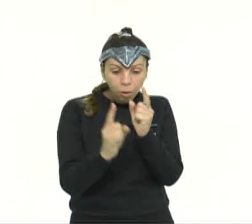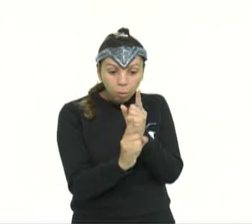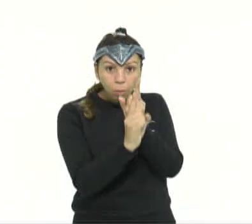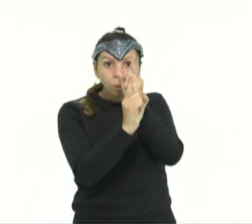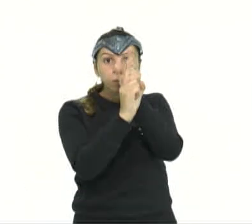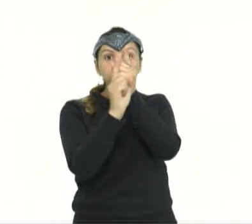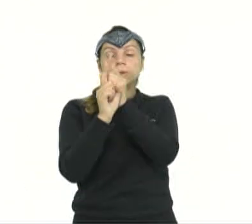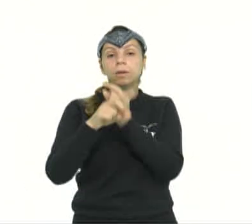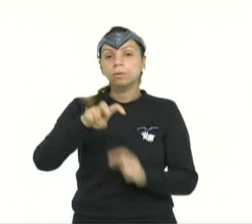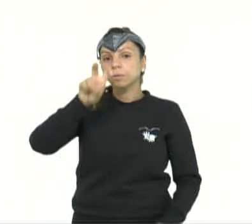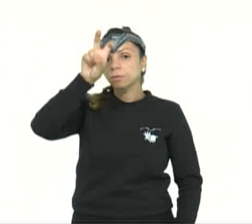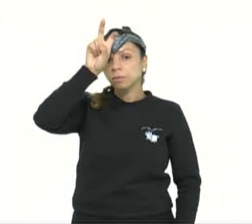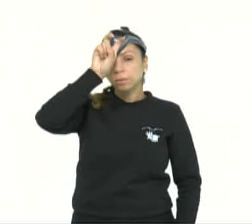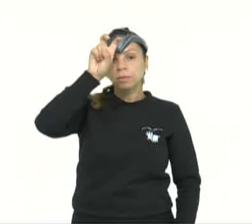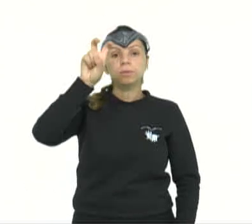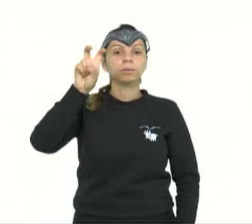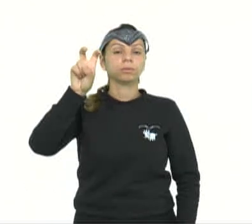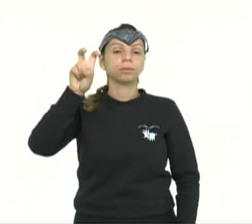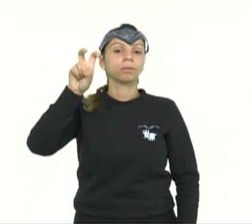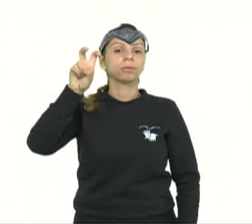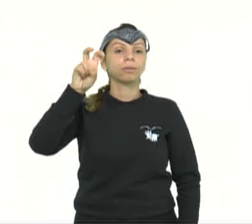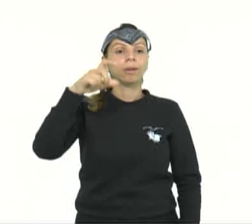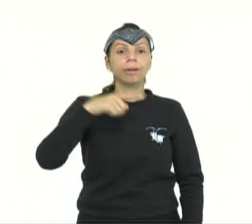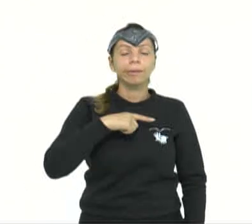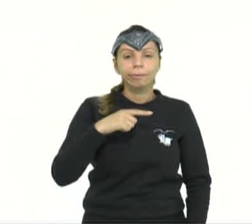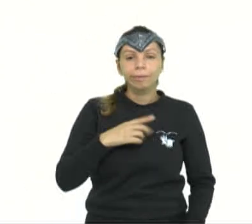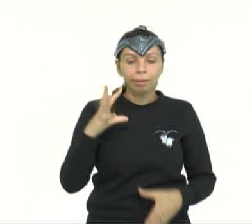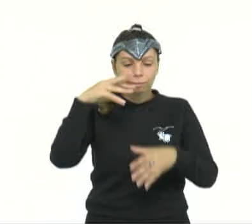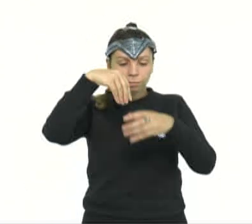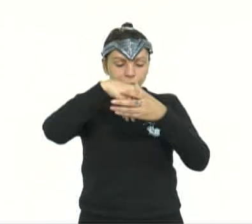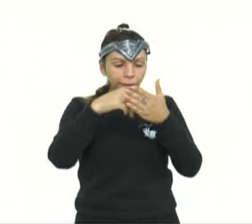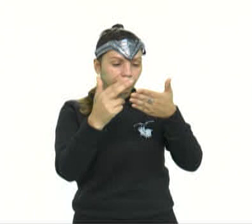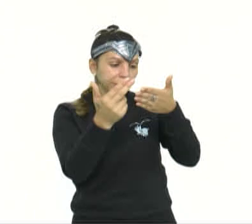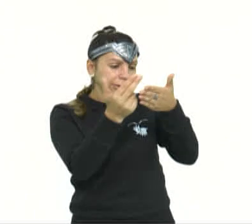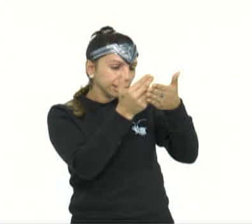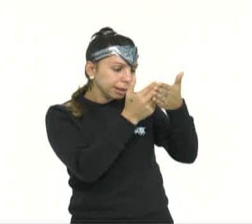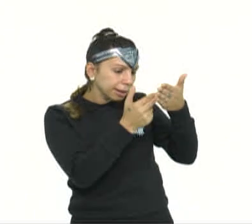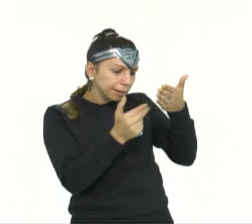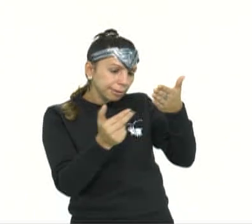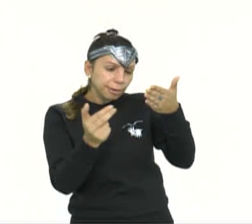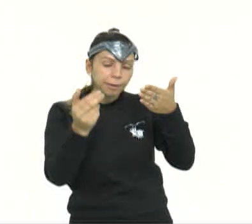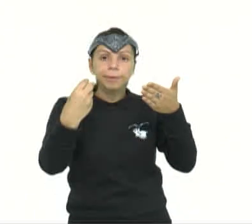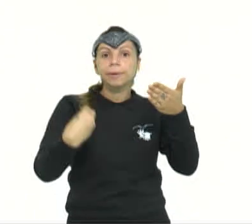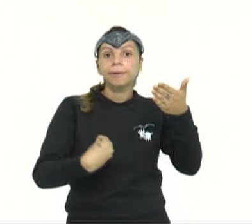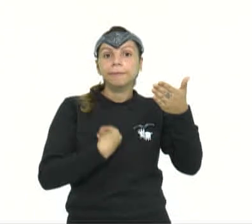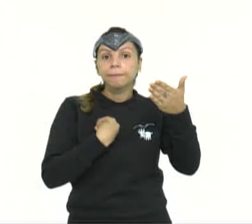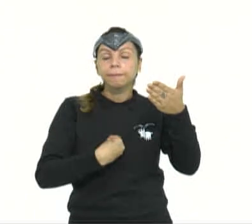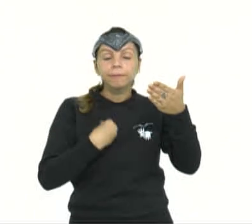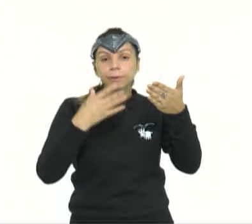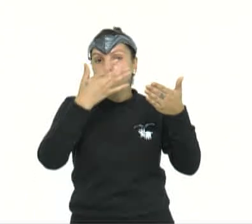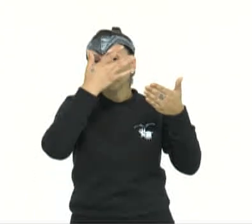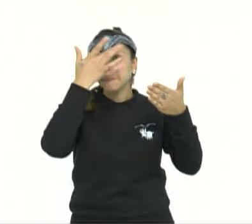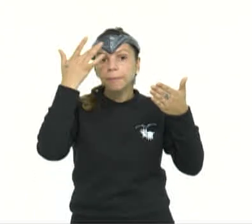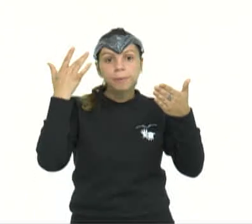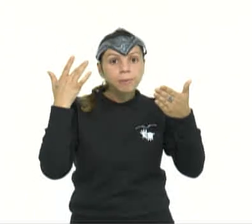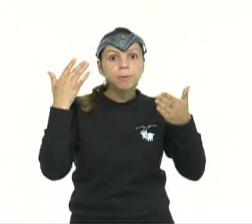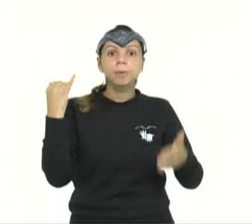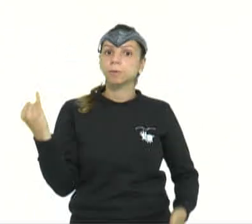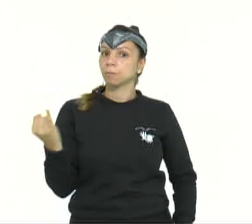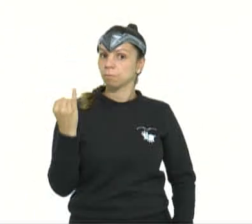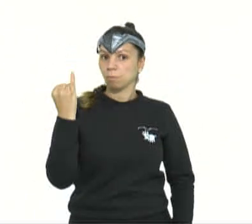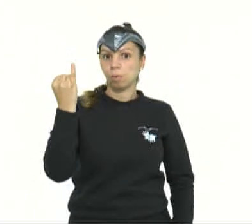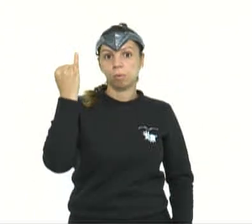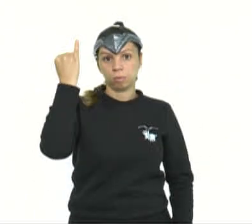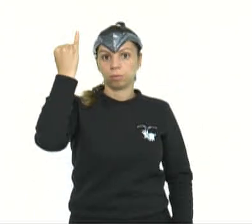Egito frisos que continham desenhos narrando aspectos da vida de importantes